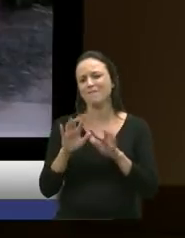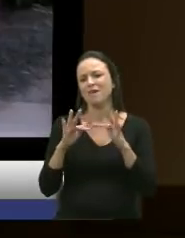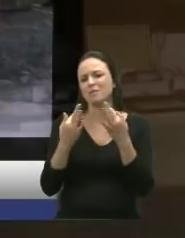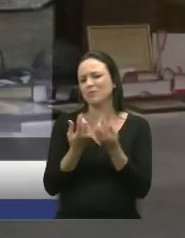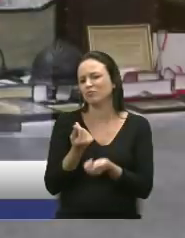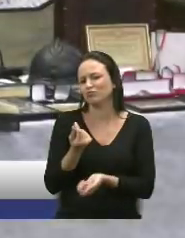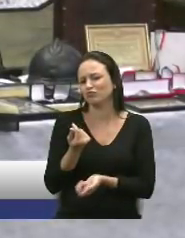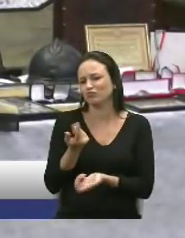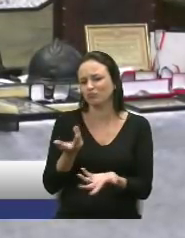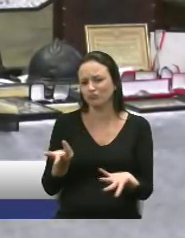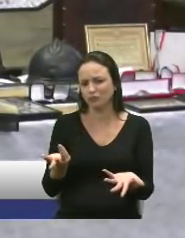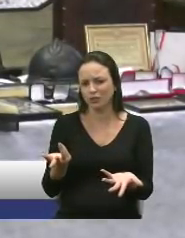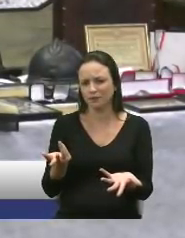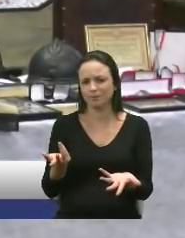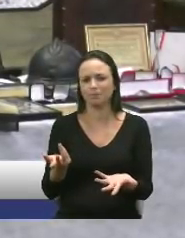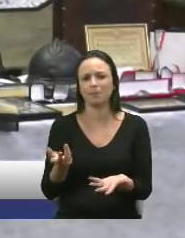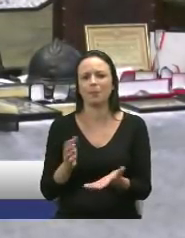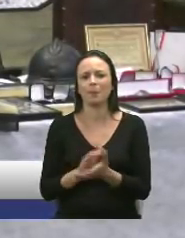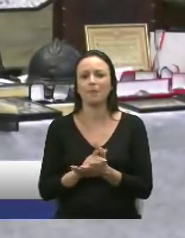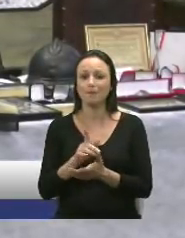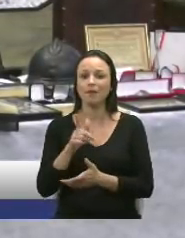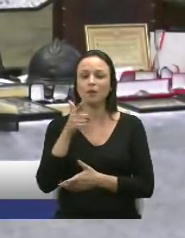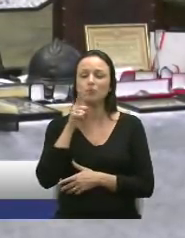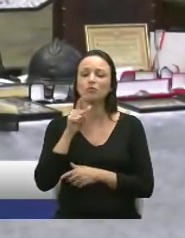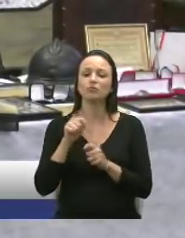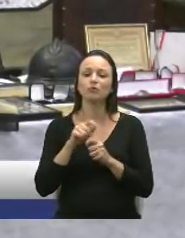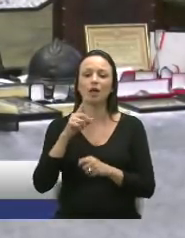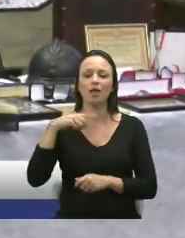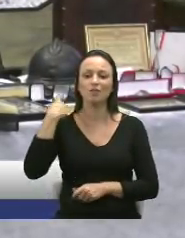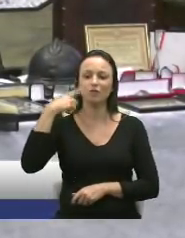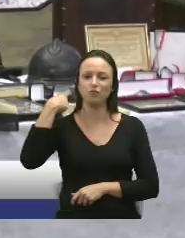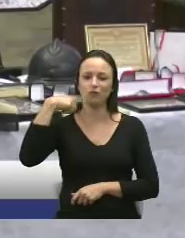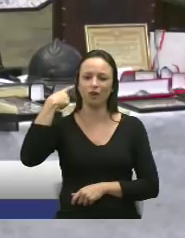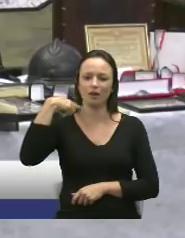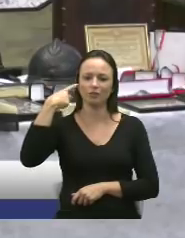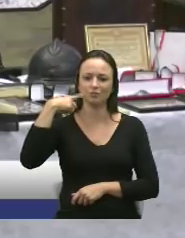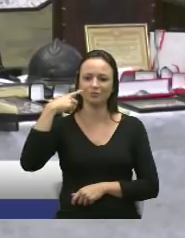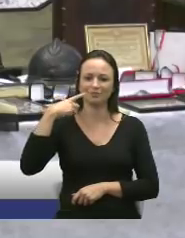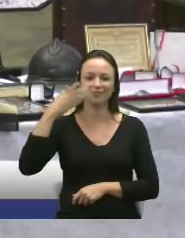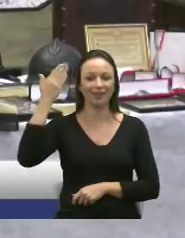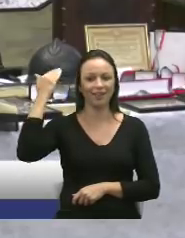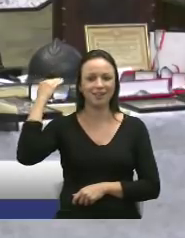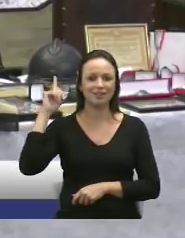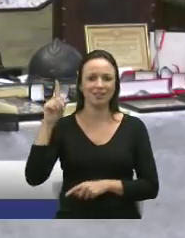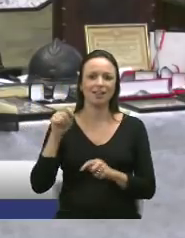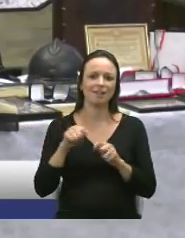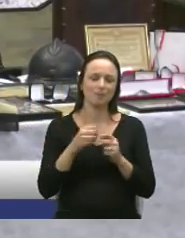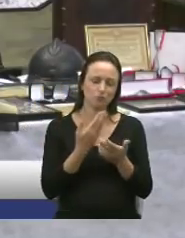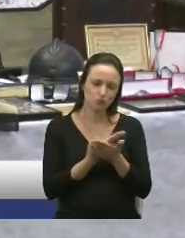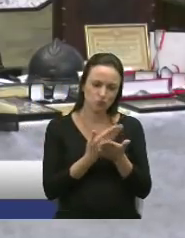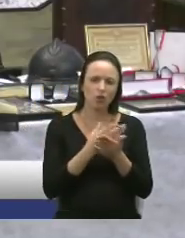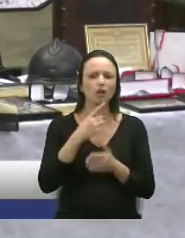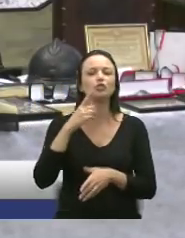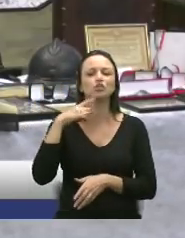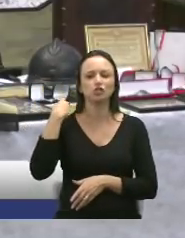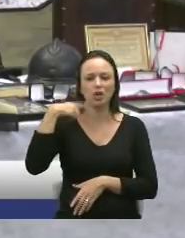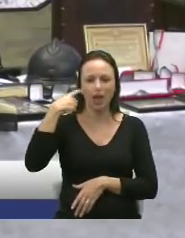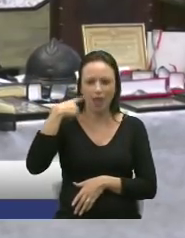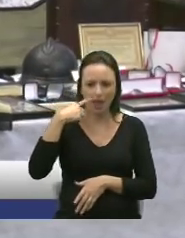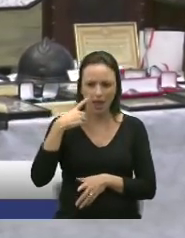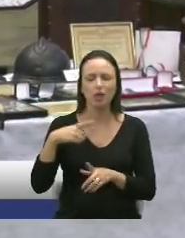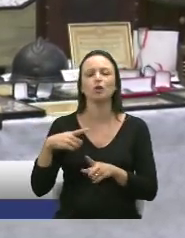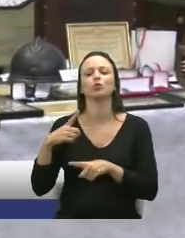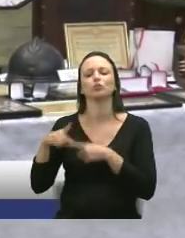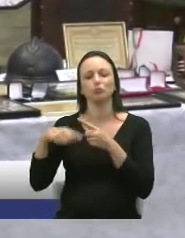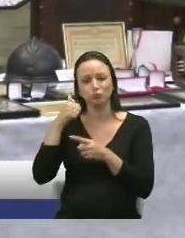condições, mas virou advogado. Naquela época podia. Ele estudou direito, virou advogado, defendia